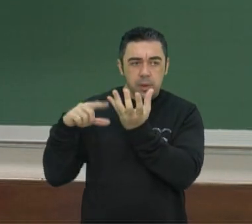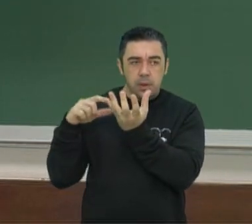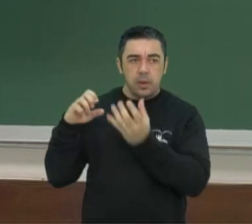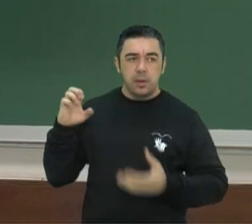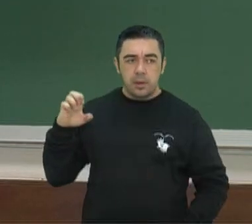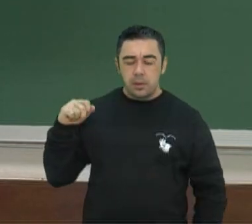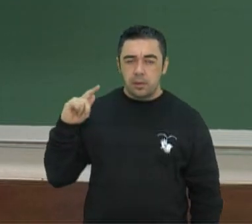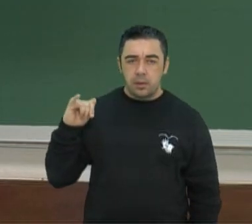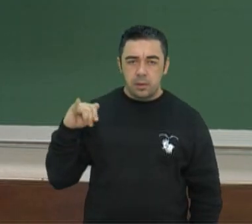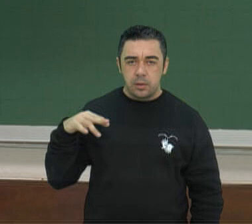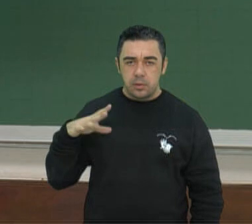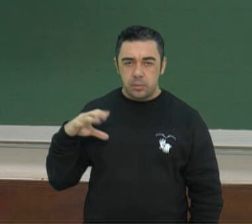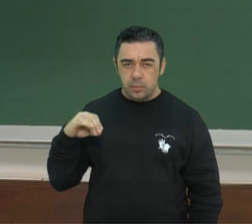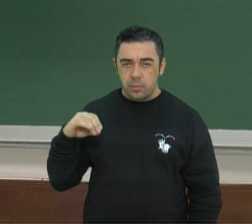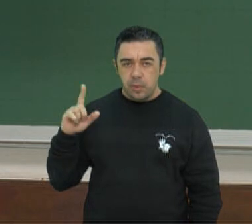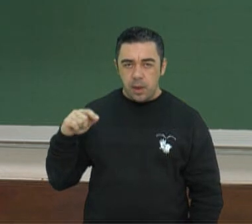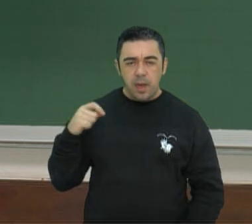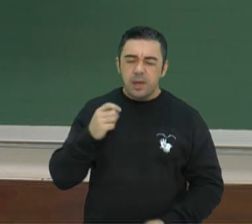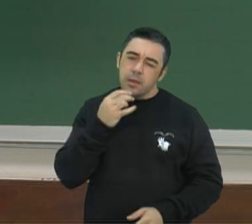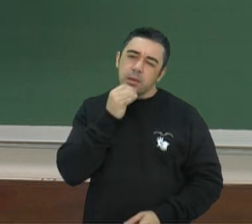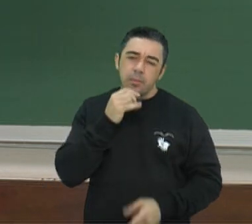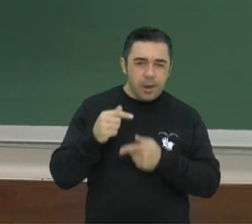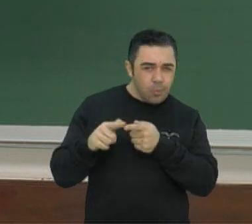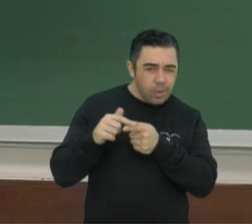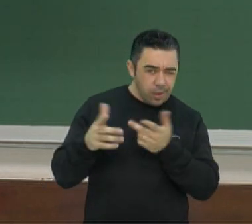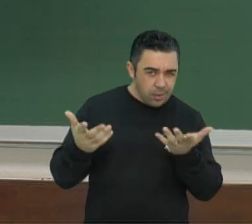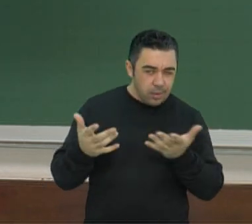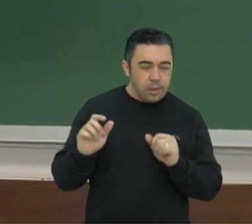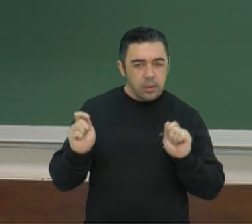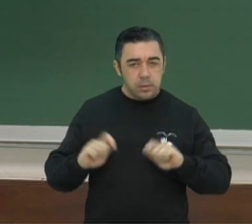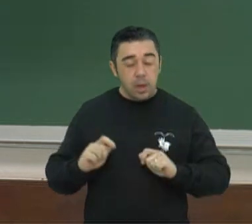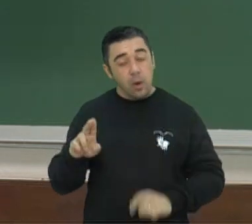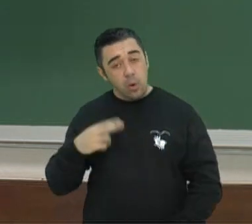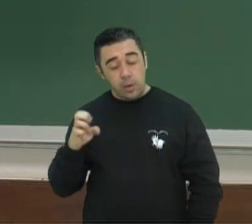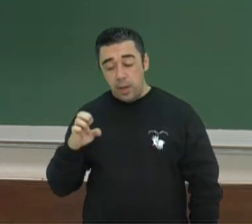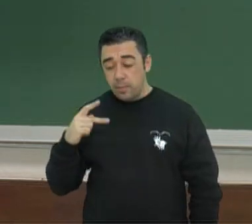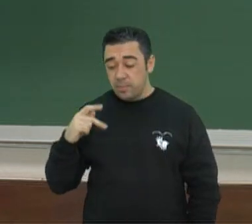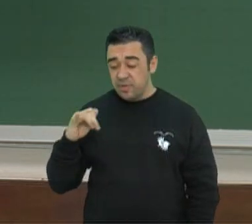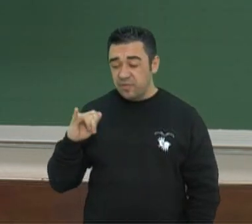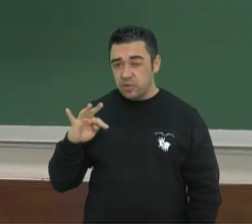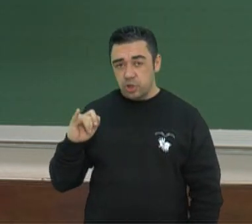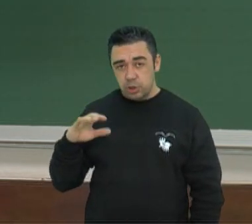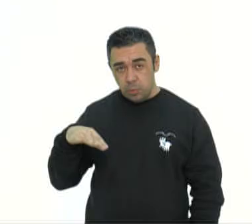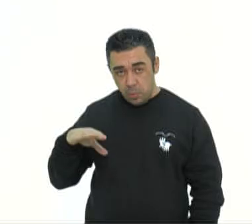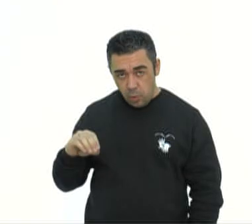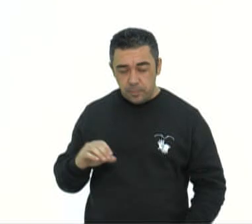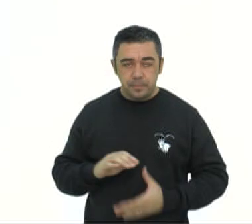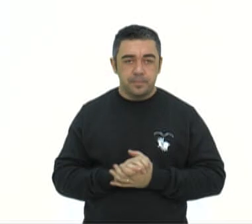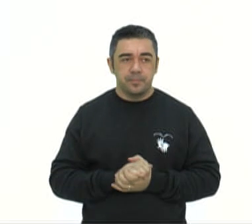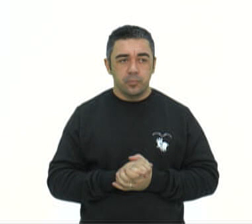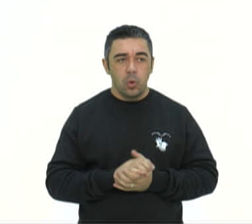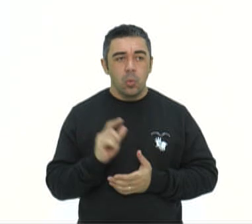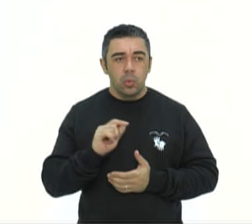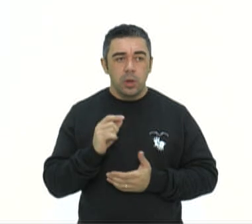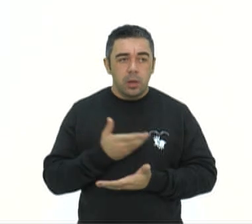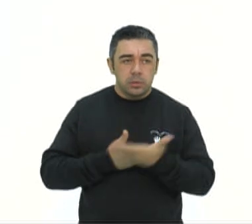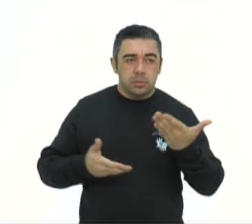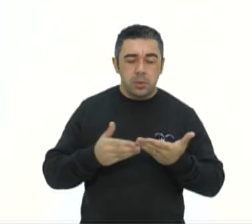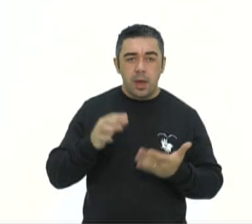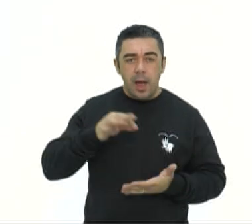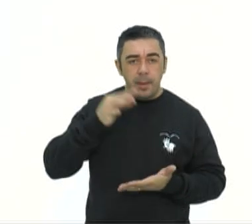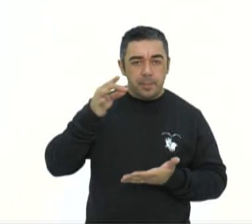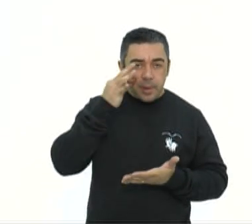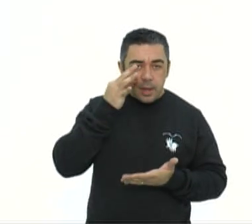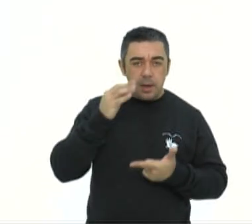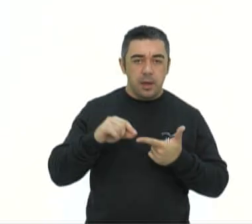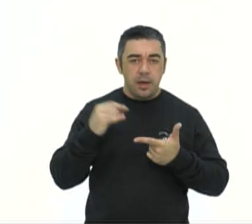Então, elas fazem uma relação de inquilinismo, ou ainda podia estar como epifitismo, tá? Sociedade, abelhas e vespas, elas